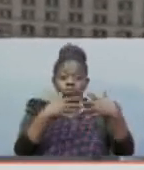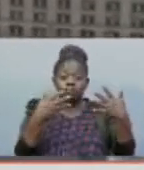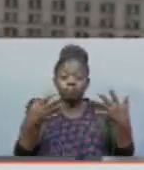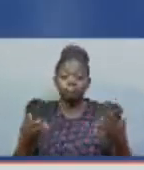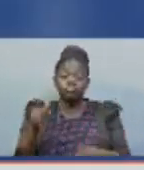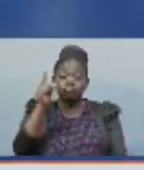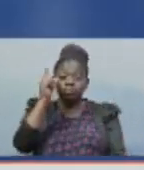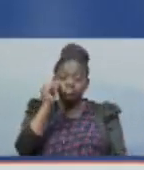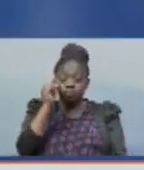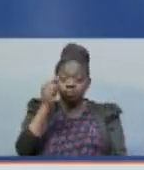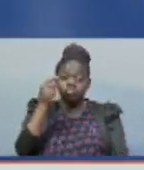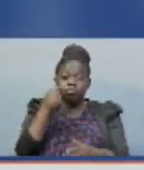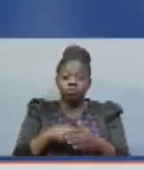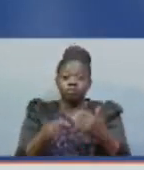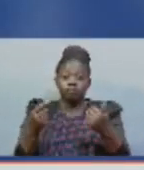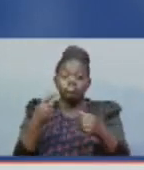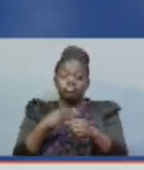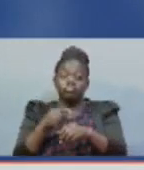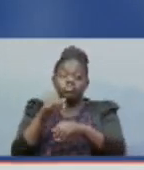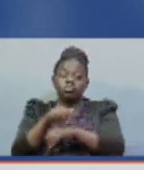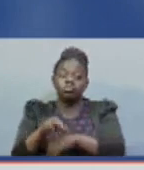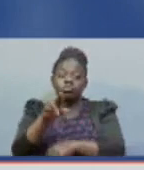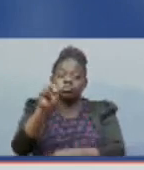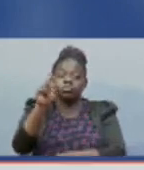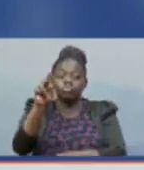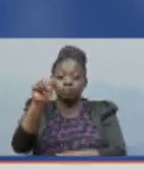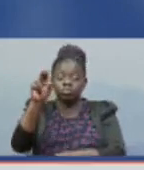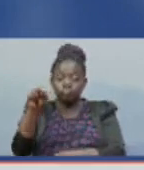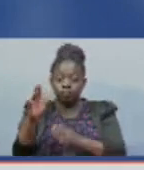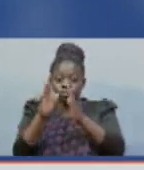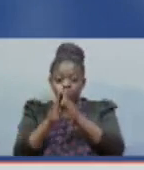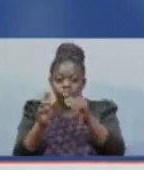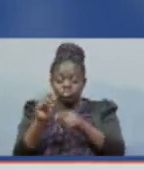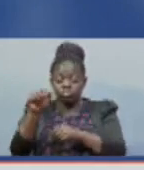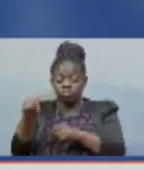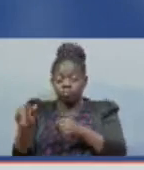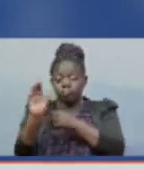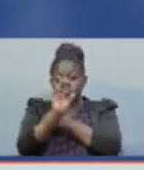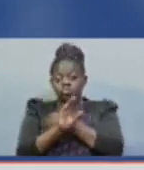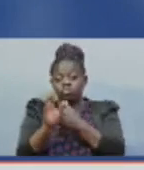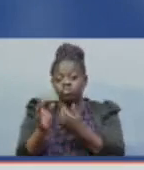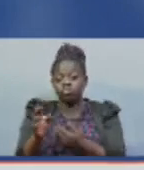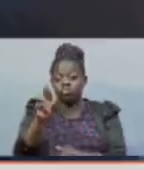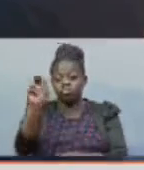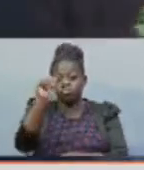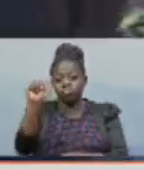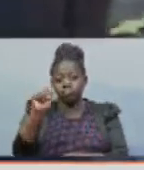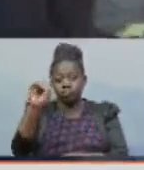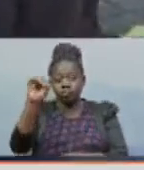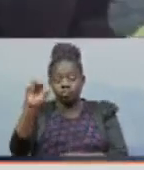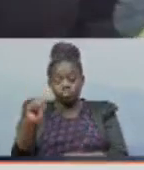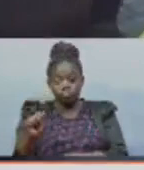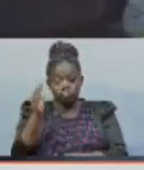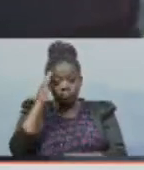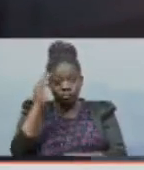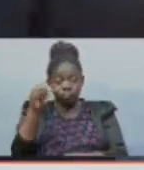muito gratuita, até que os anunciantes do governo estavam na Ucrânia, salam, e lá vai ter nato com o Guanga, e a Rússia, tira que eles